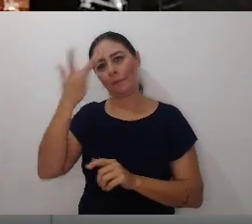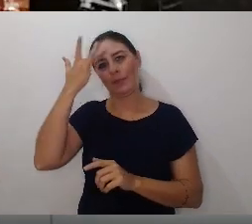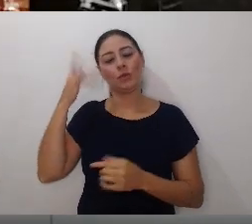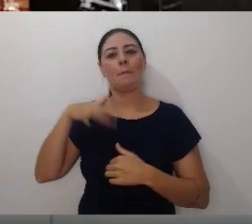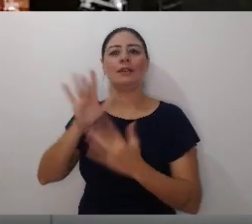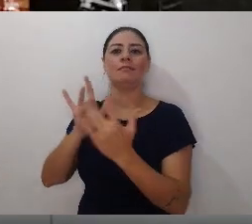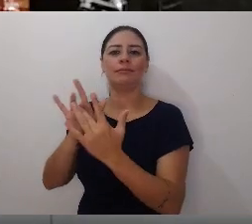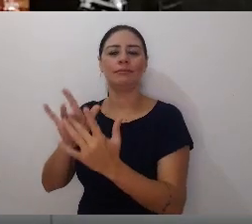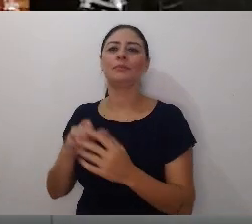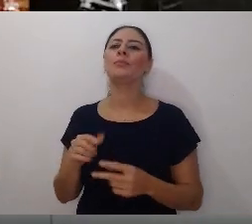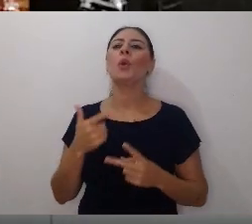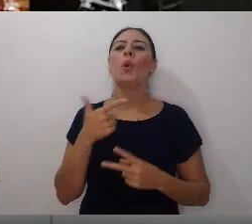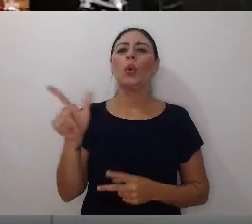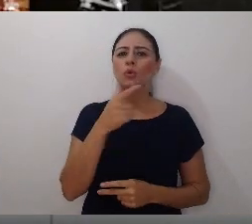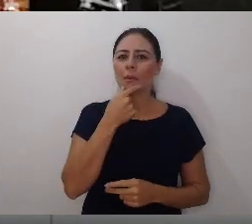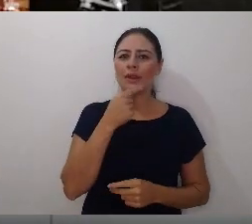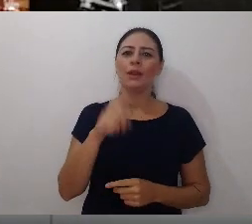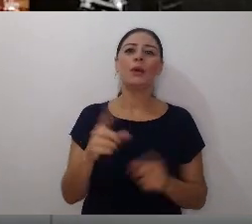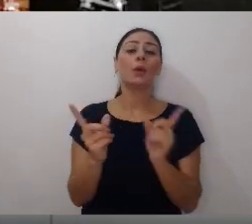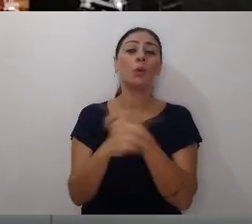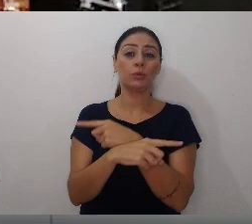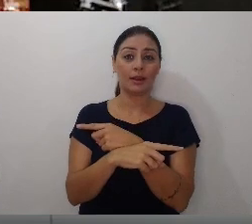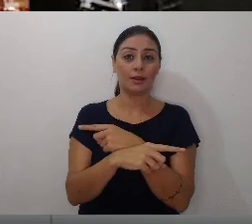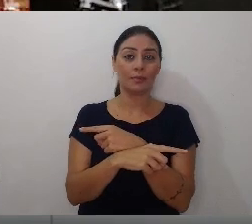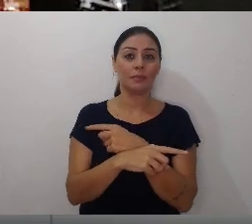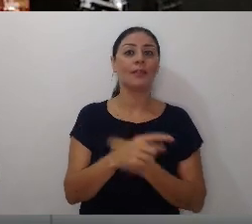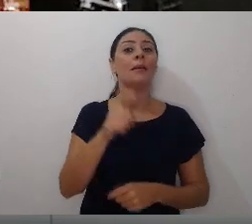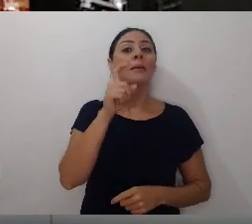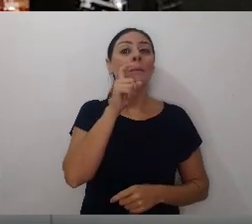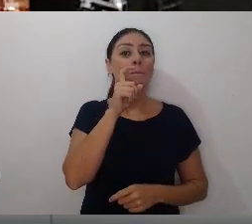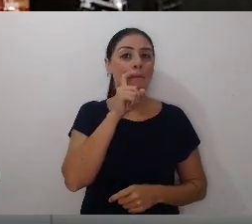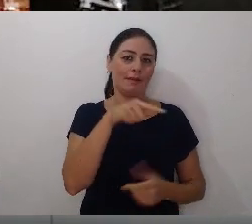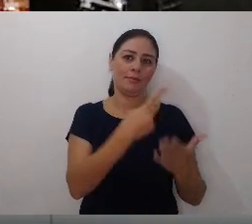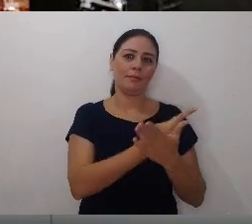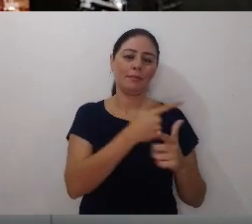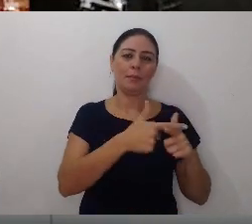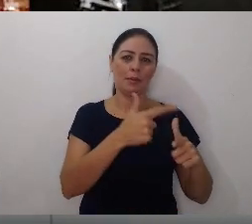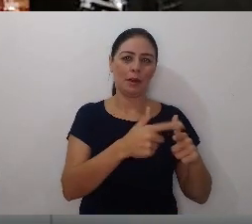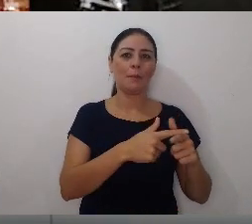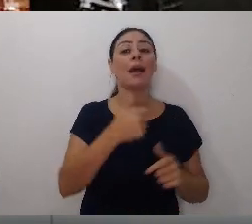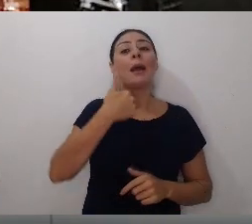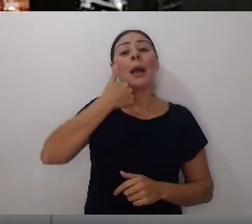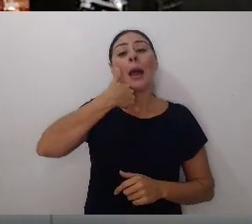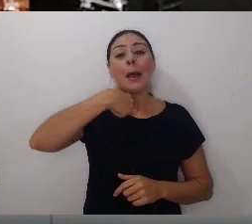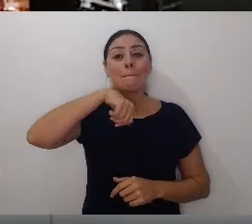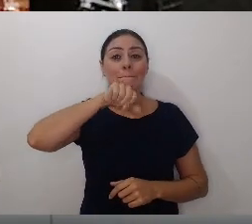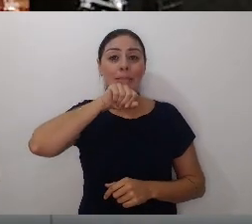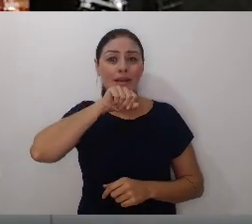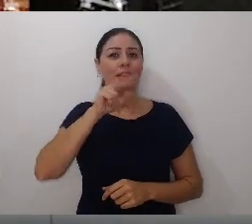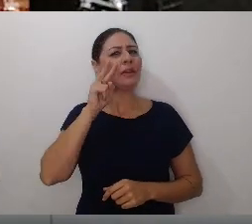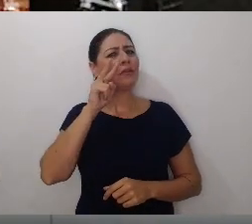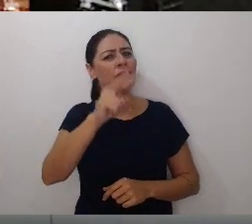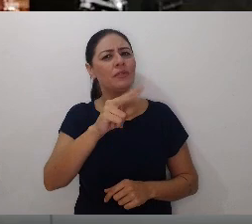ver, tentar ver pelo lado que também está aproximando as pessoas. E o outro menino era o contrário,